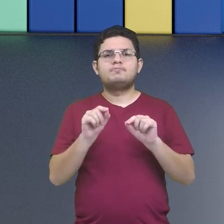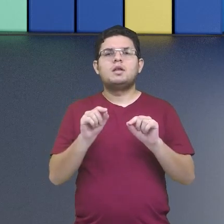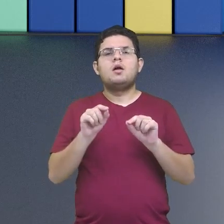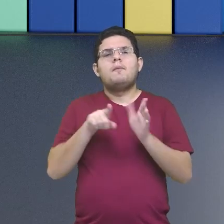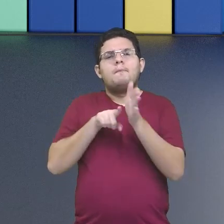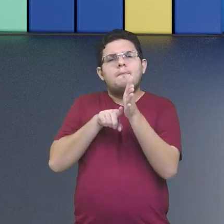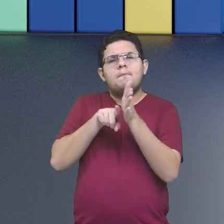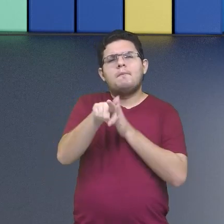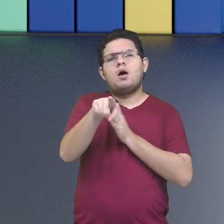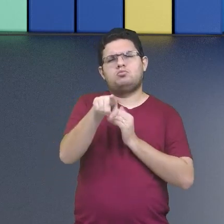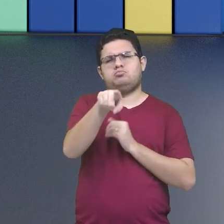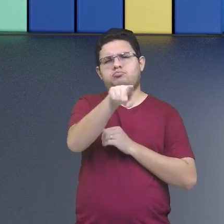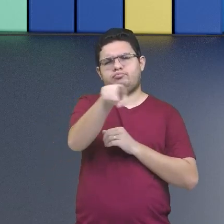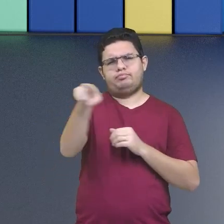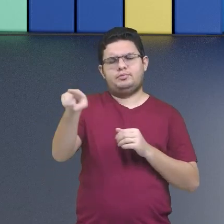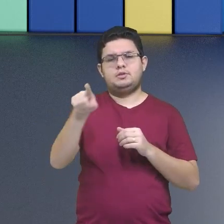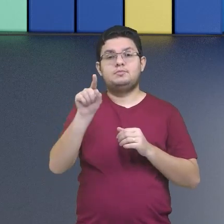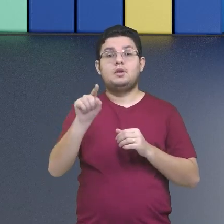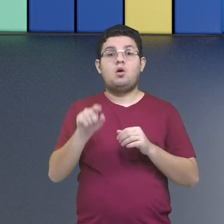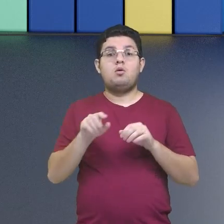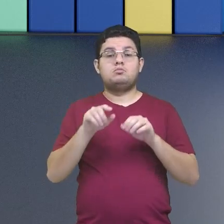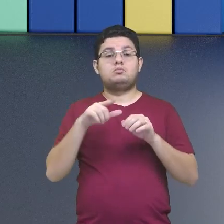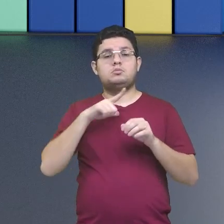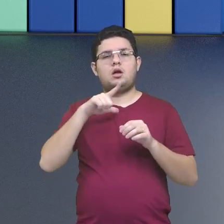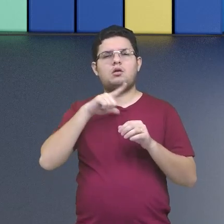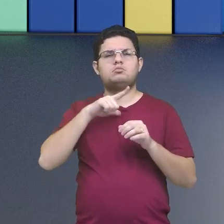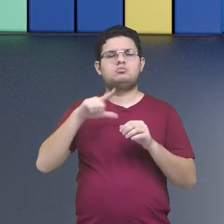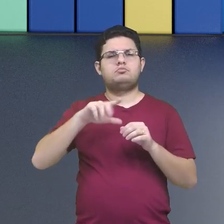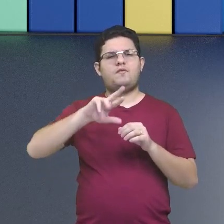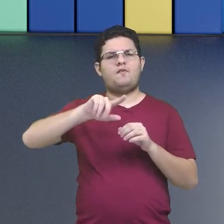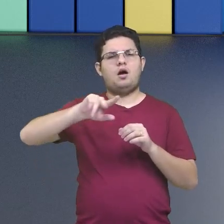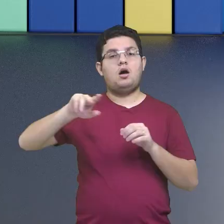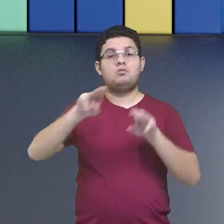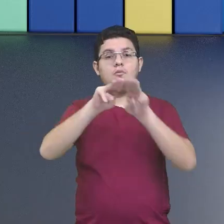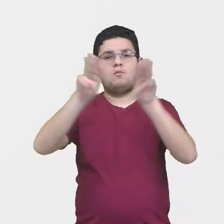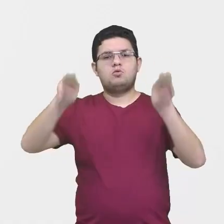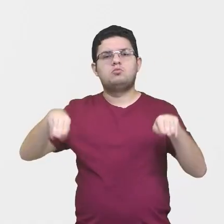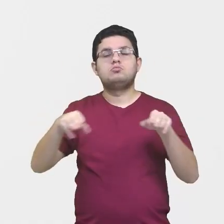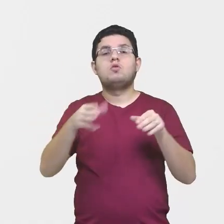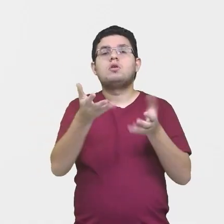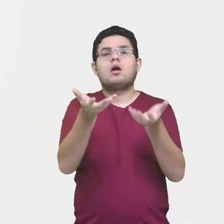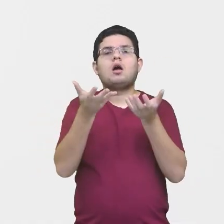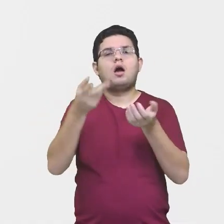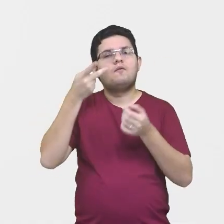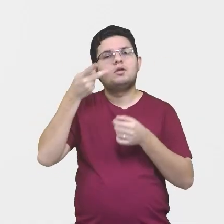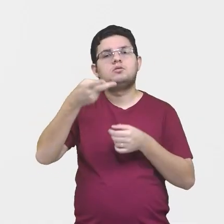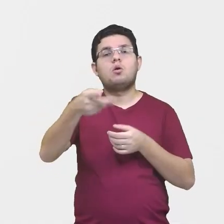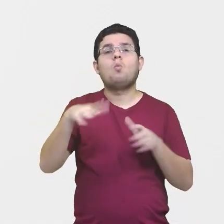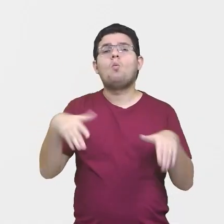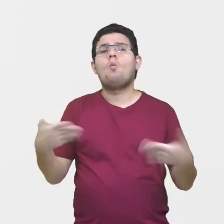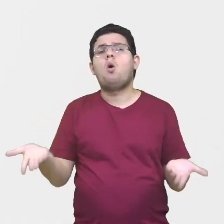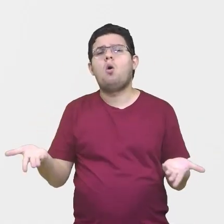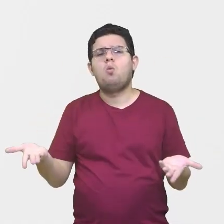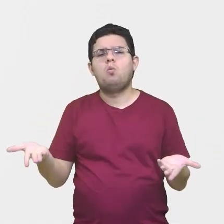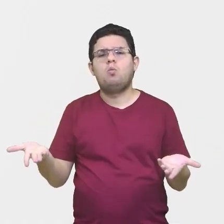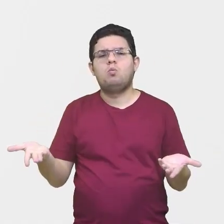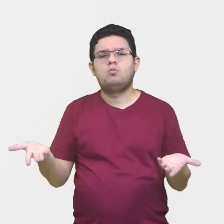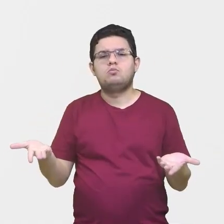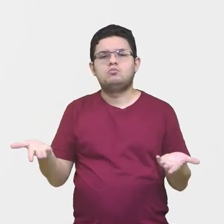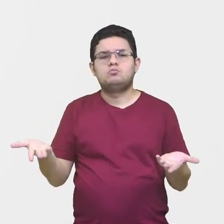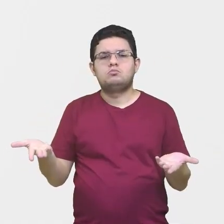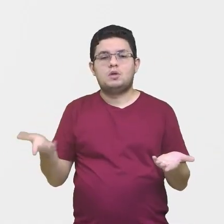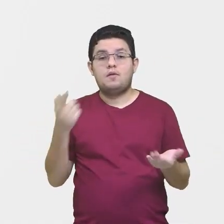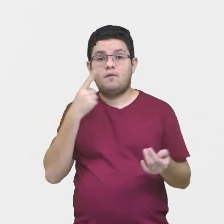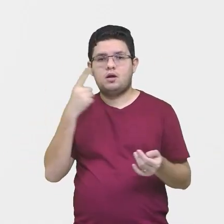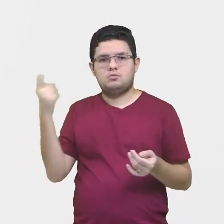qual desses museus você gostaria de visitar? Olha bem aí na nossa cartela, vamos dar uma olhada? Responde para